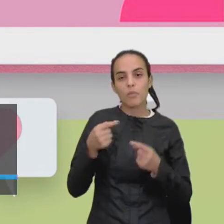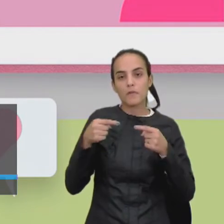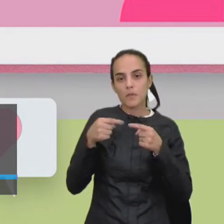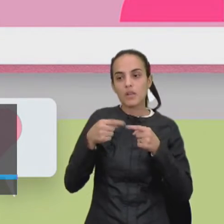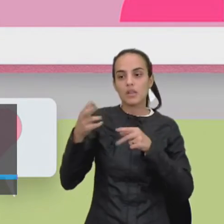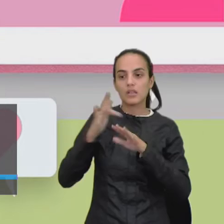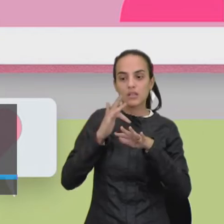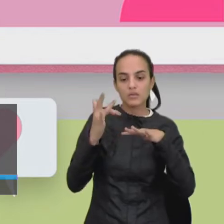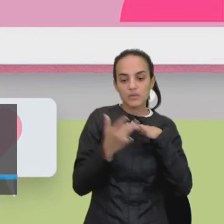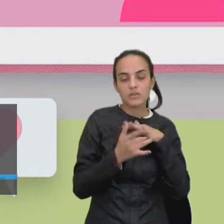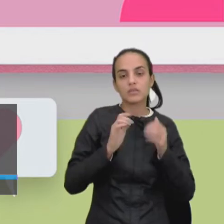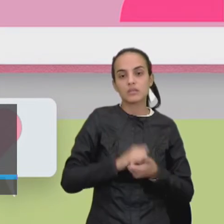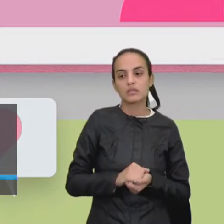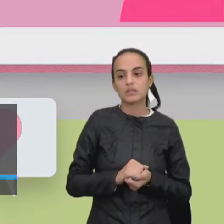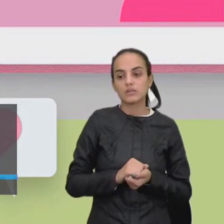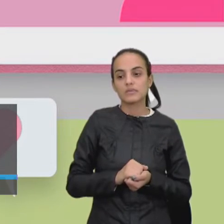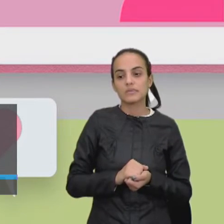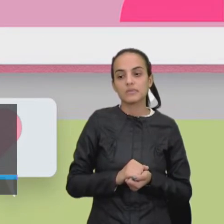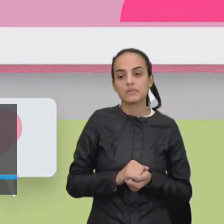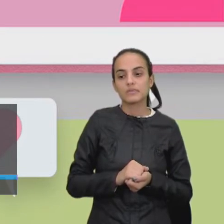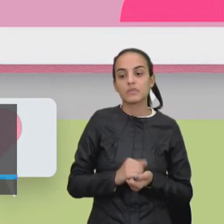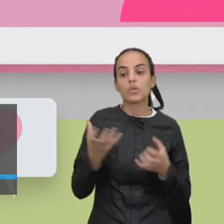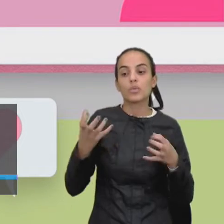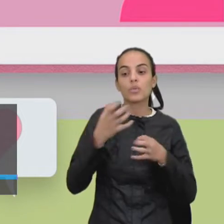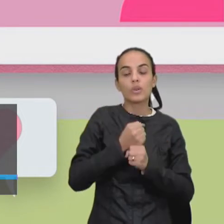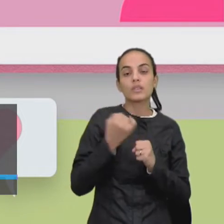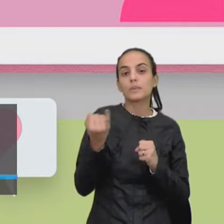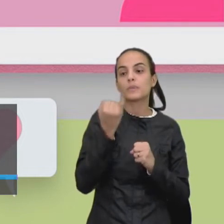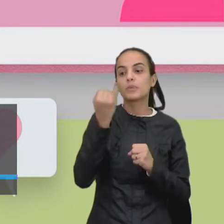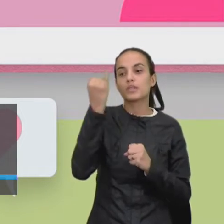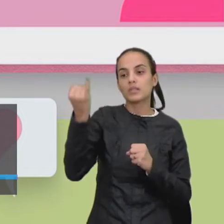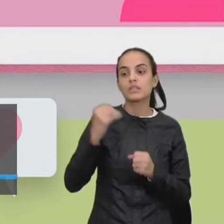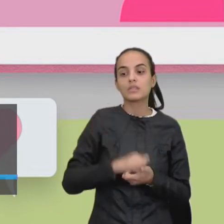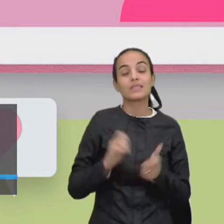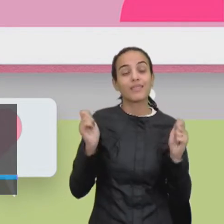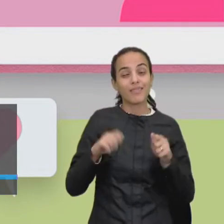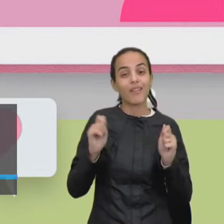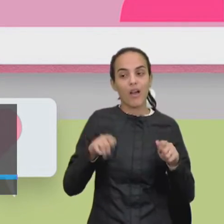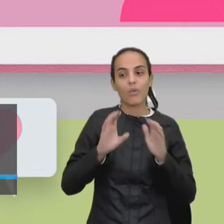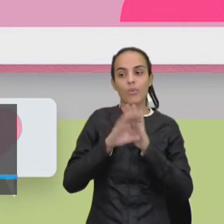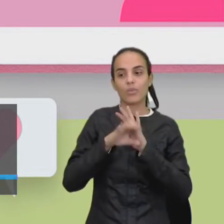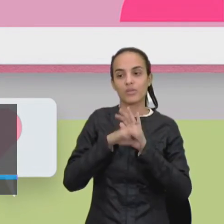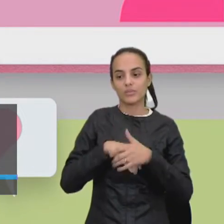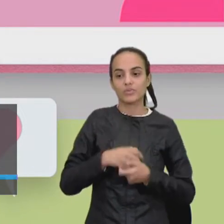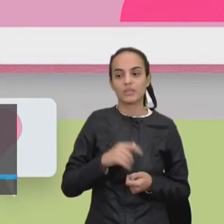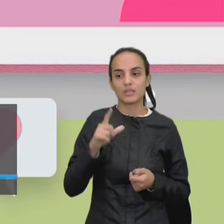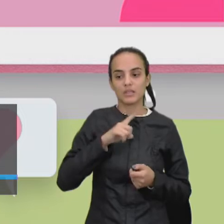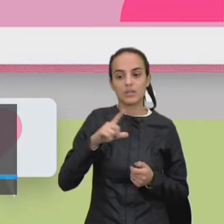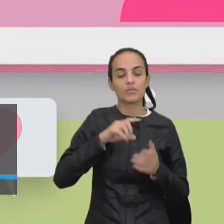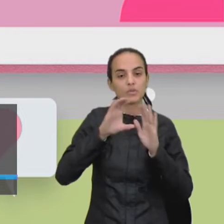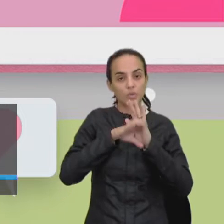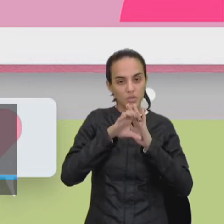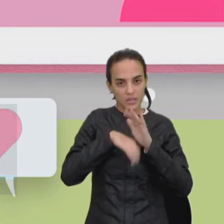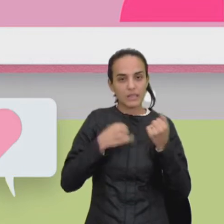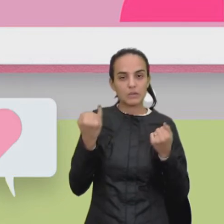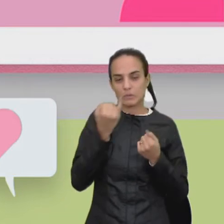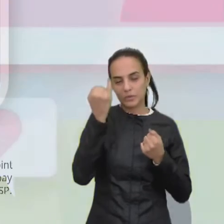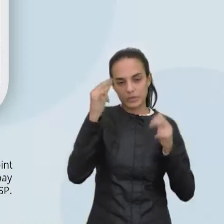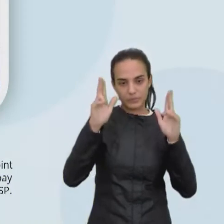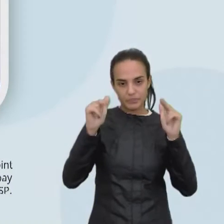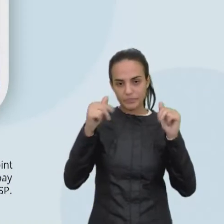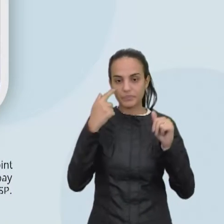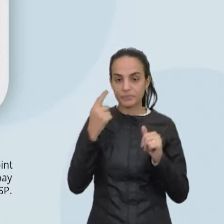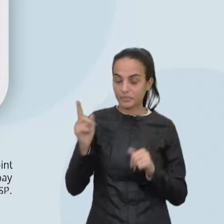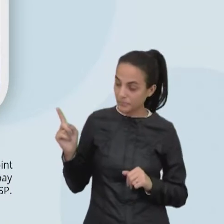redes sociais? O quanto é relevante será o meu conteúdo? Temos um conceito sobre relevância para você. Olha